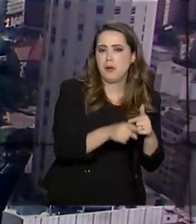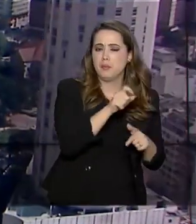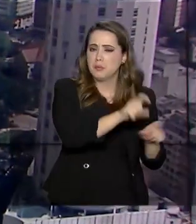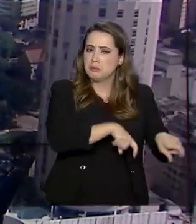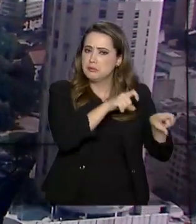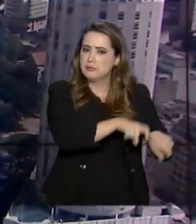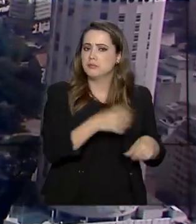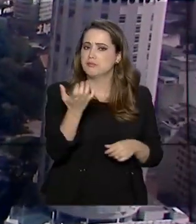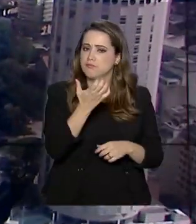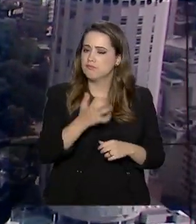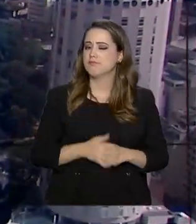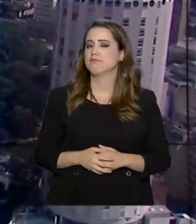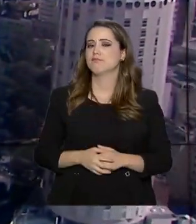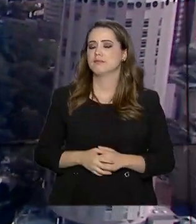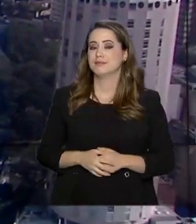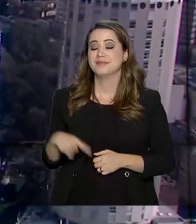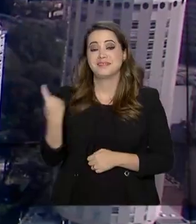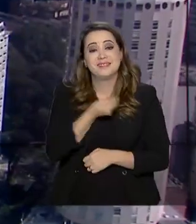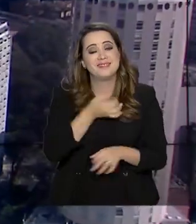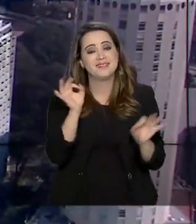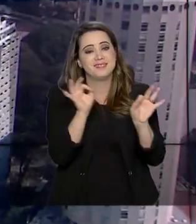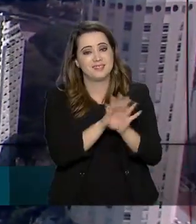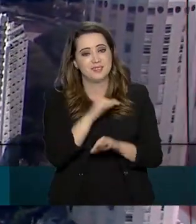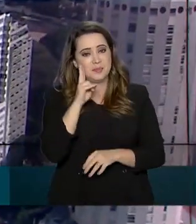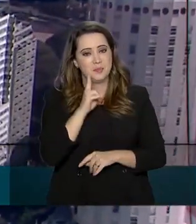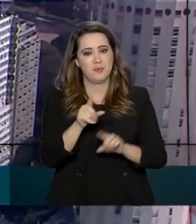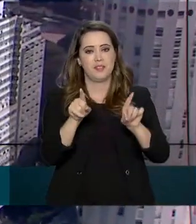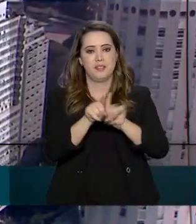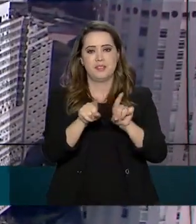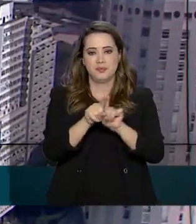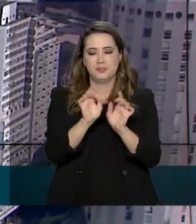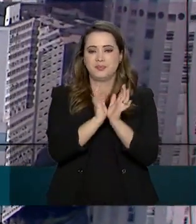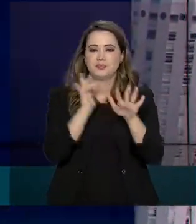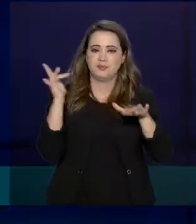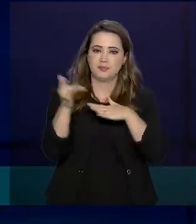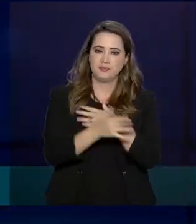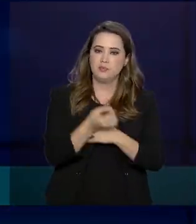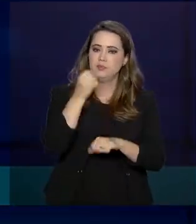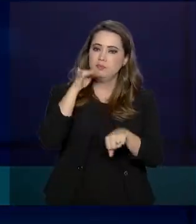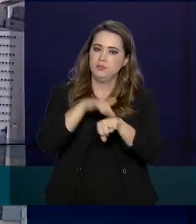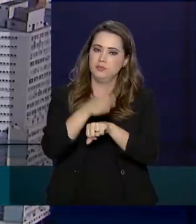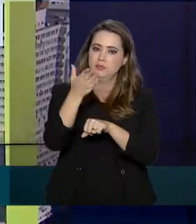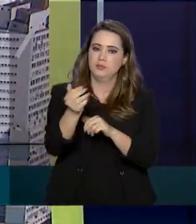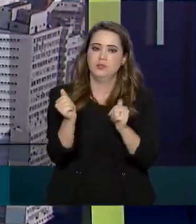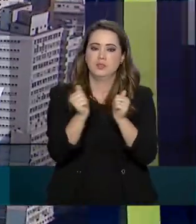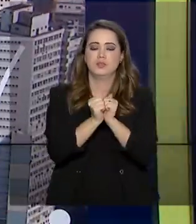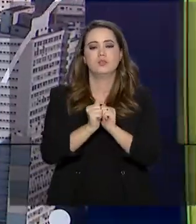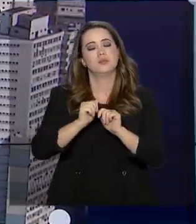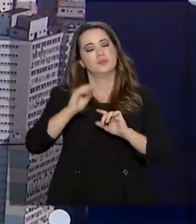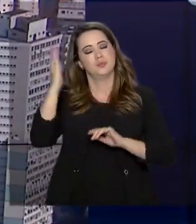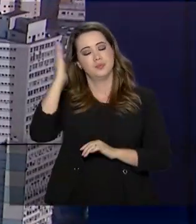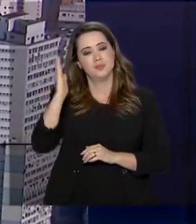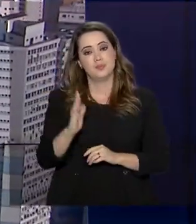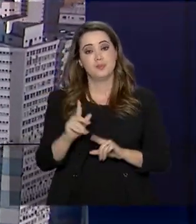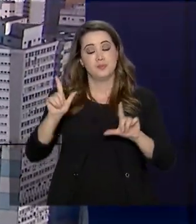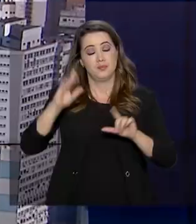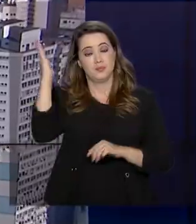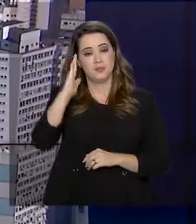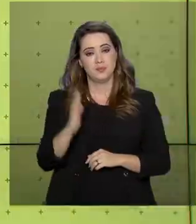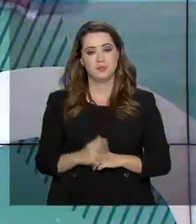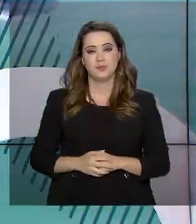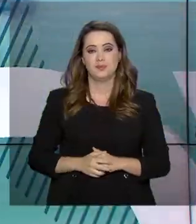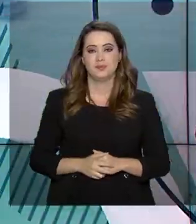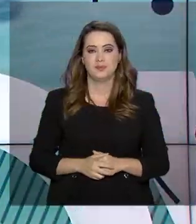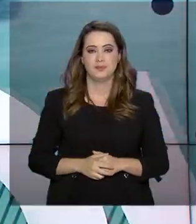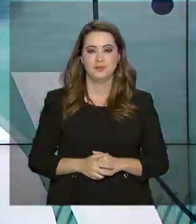e nós ficamos por aqui acompanha a gente também pelas redes sociais uma boa noite pra você e continue com a programação da tv